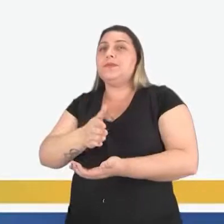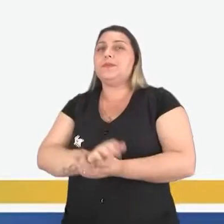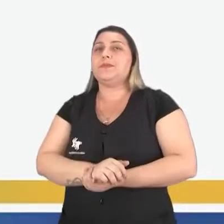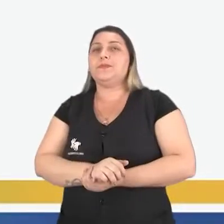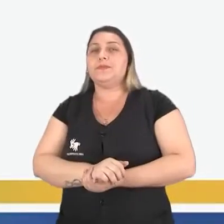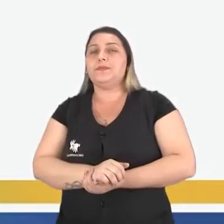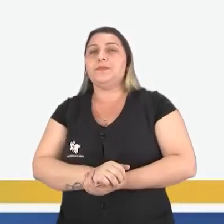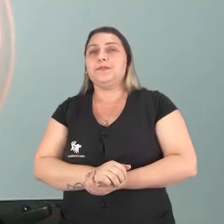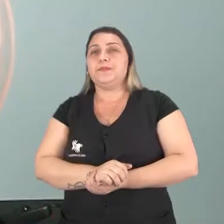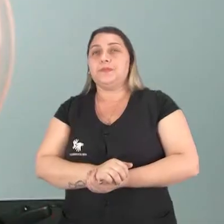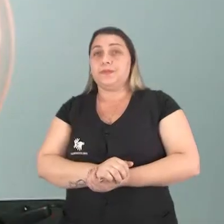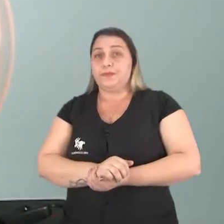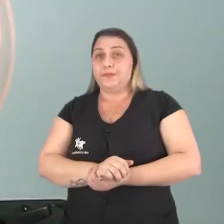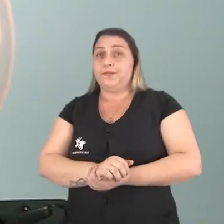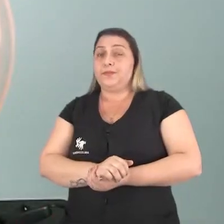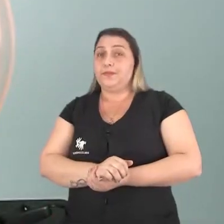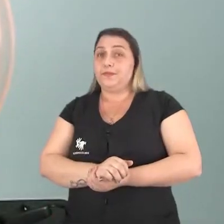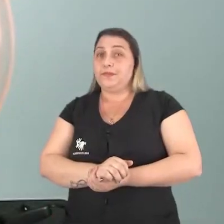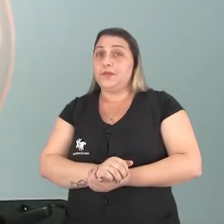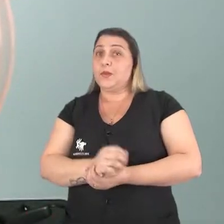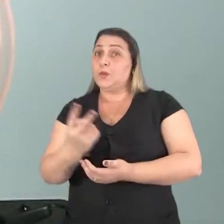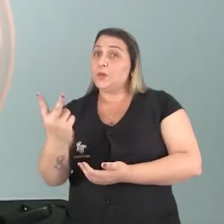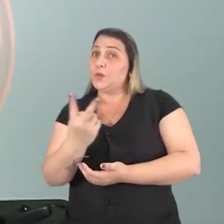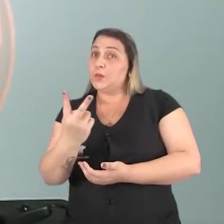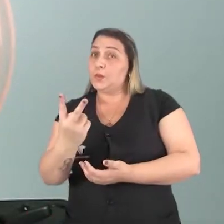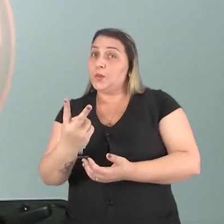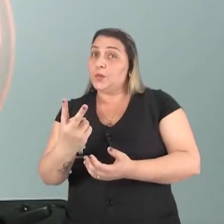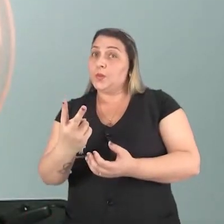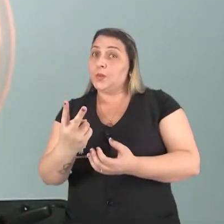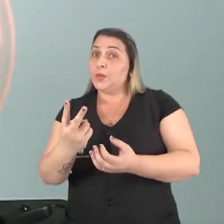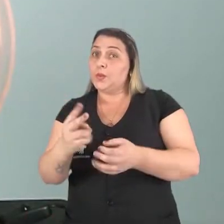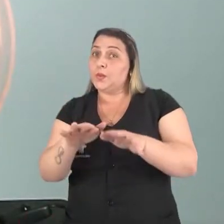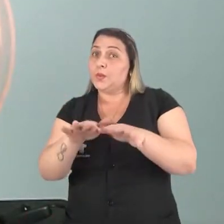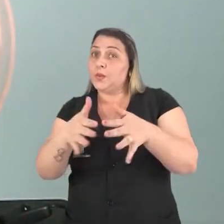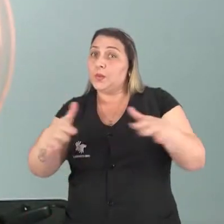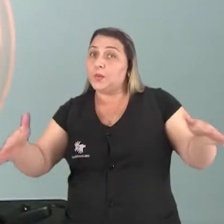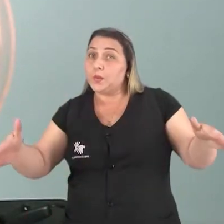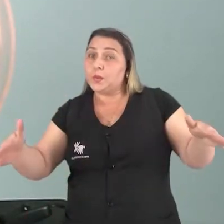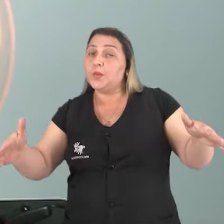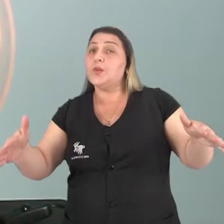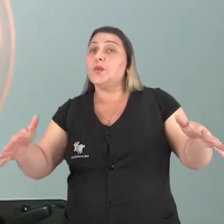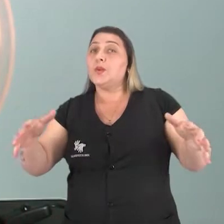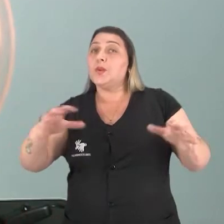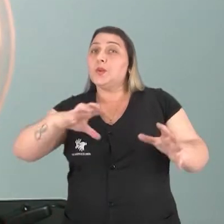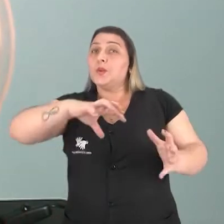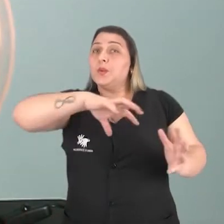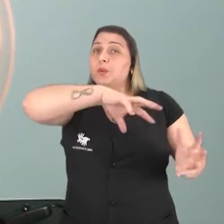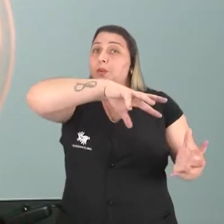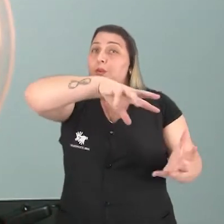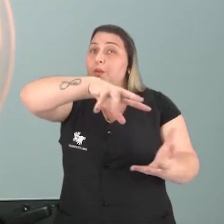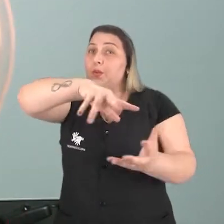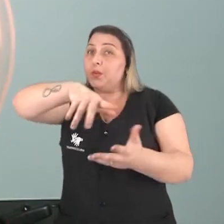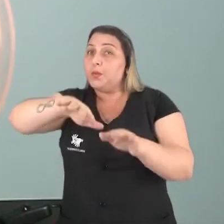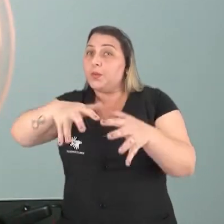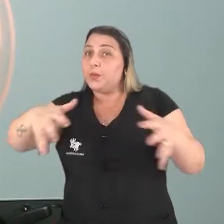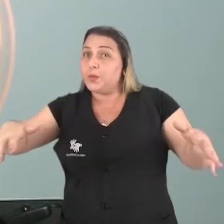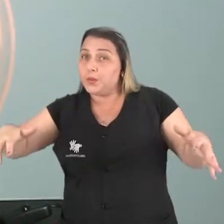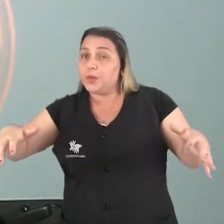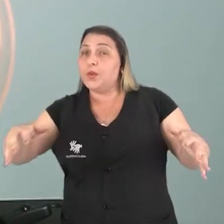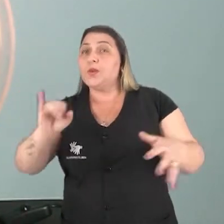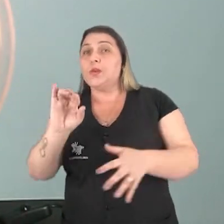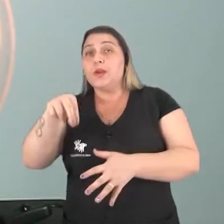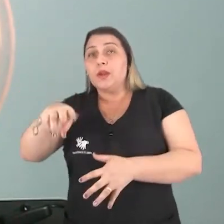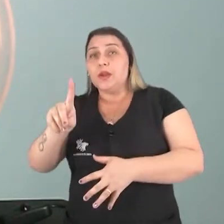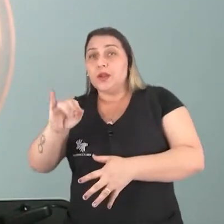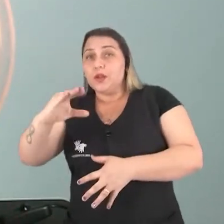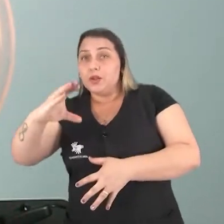ela está banhada por 2 oceanos, o Oceano Atlântico e o Oceano Índico.